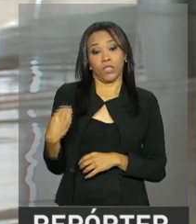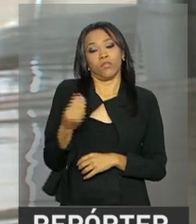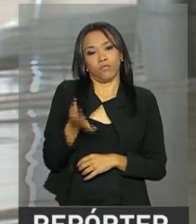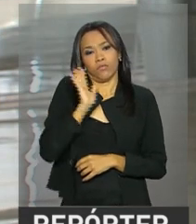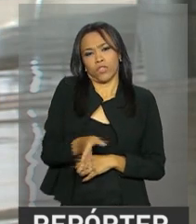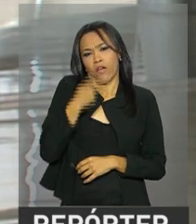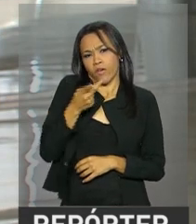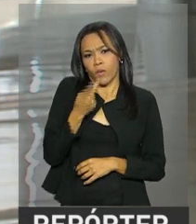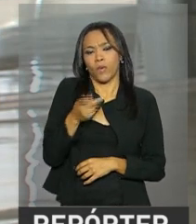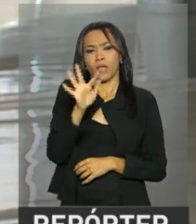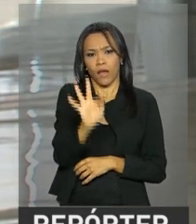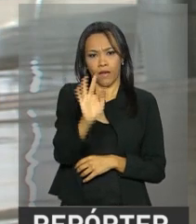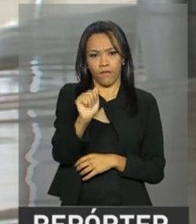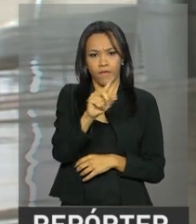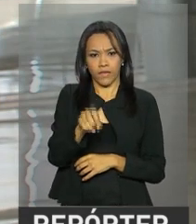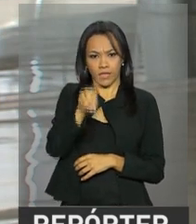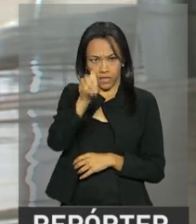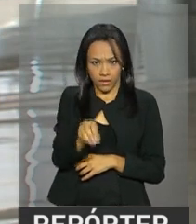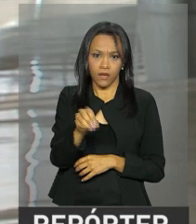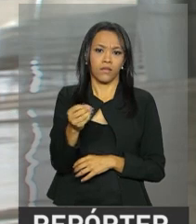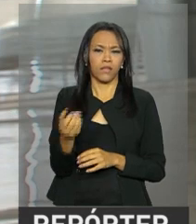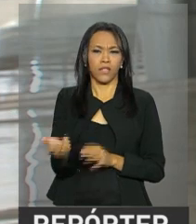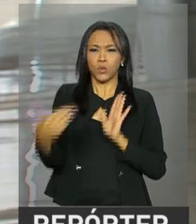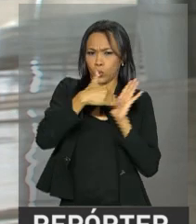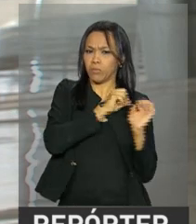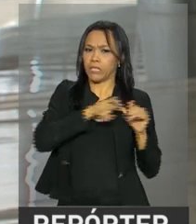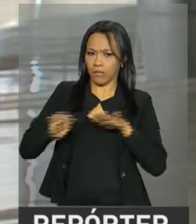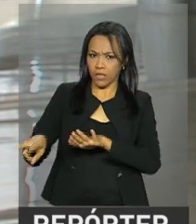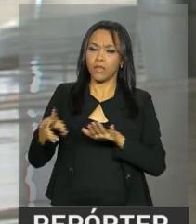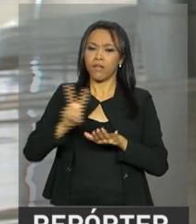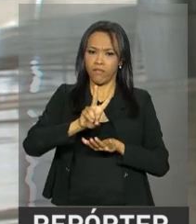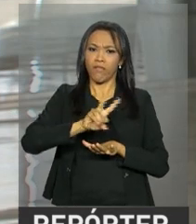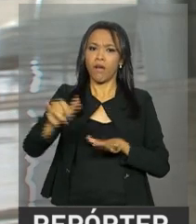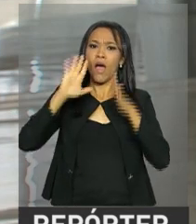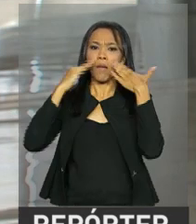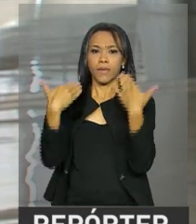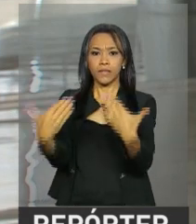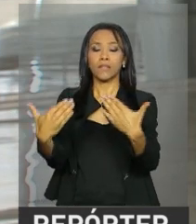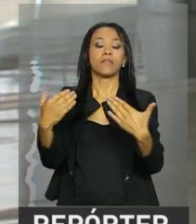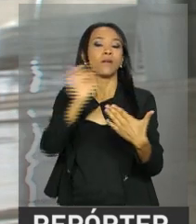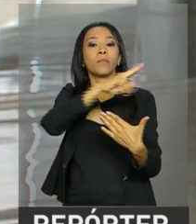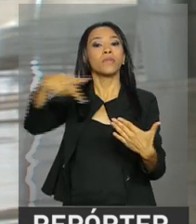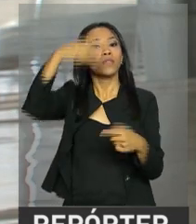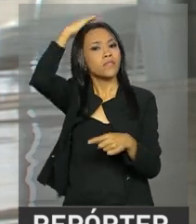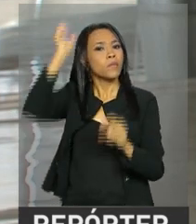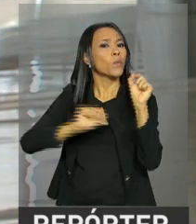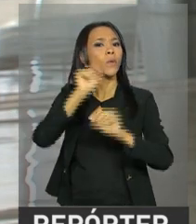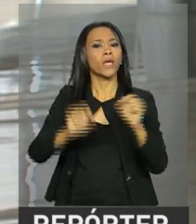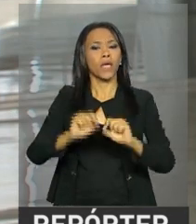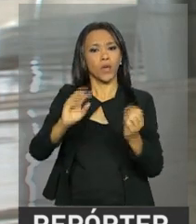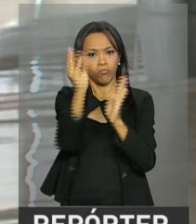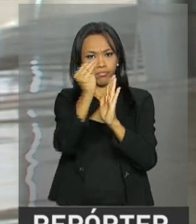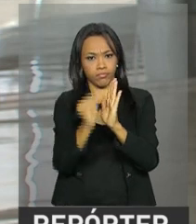falado e tem falado aí nas últimas semanas deve ser apresentado ao presidente michel temer o plano de recuperação